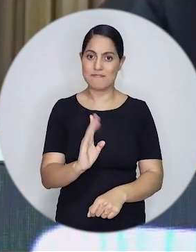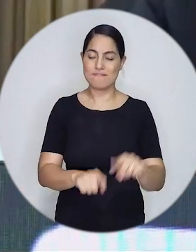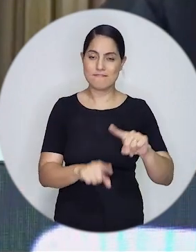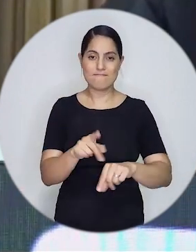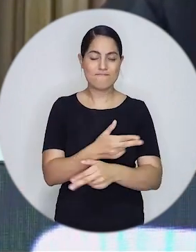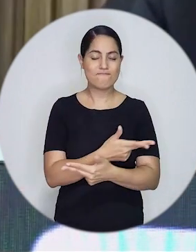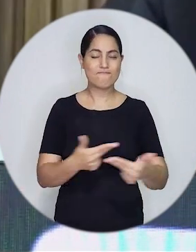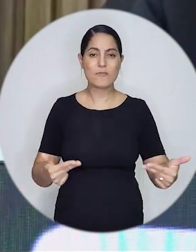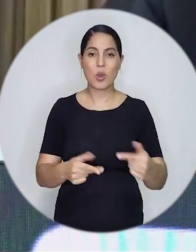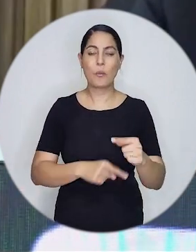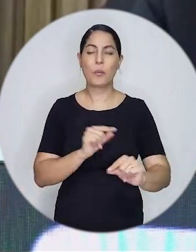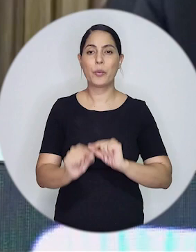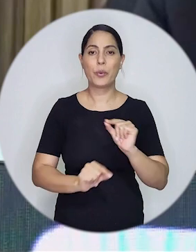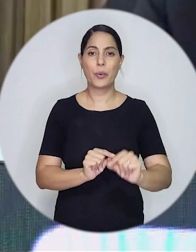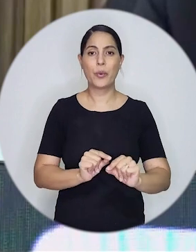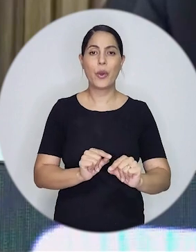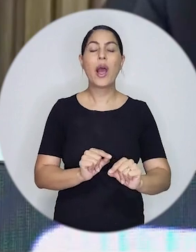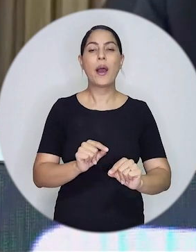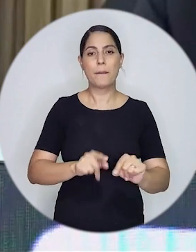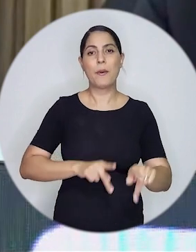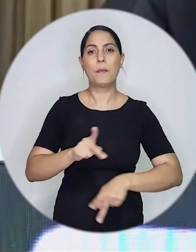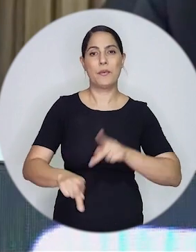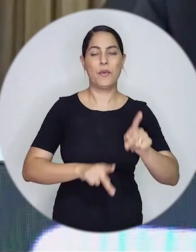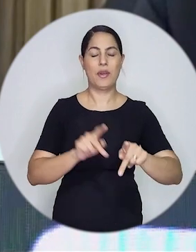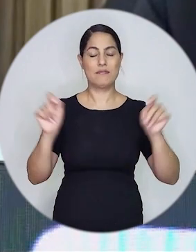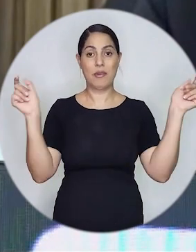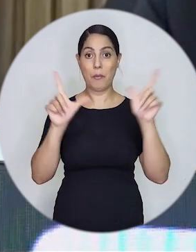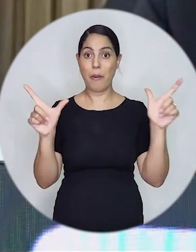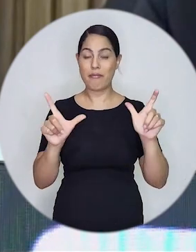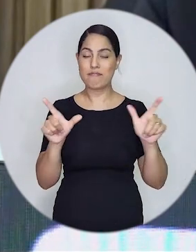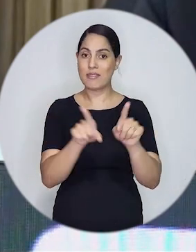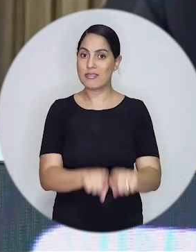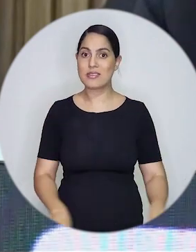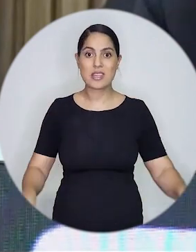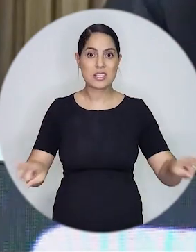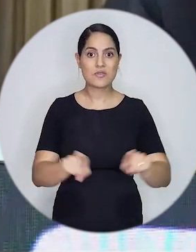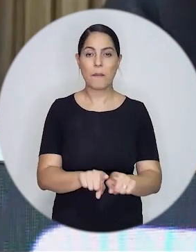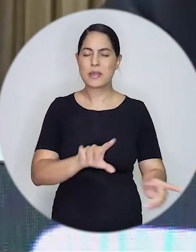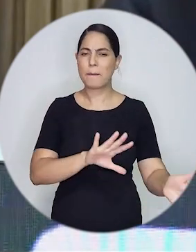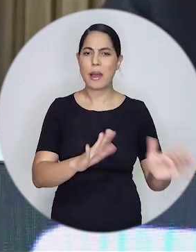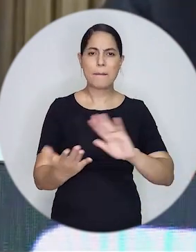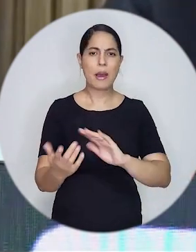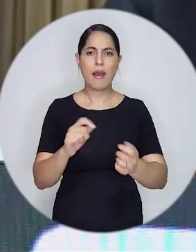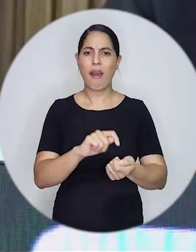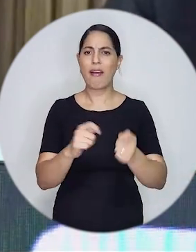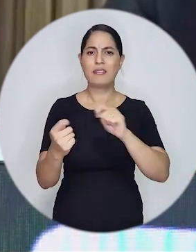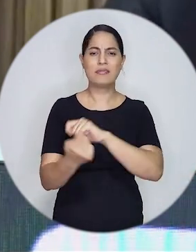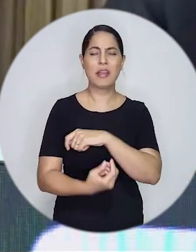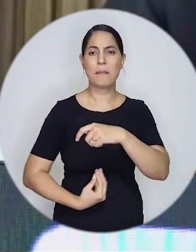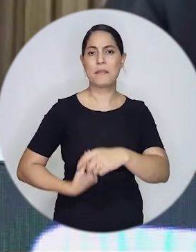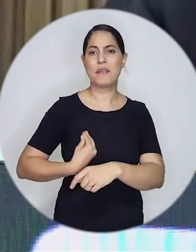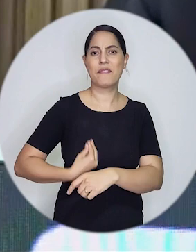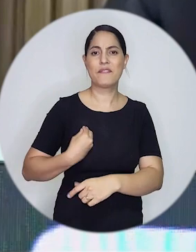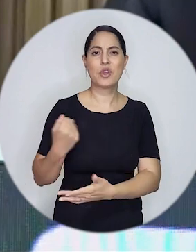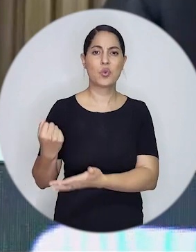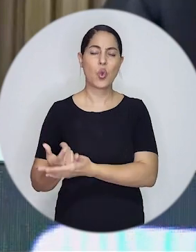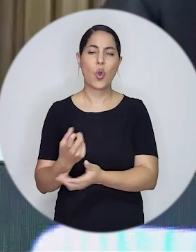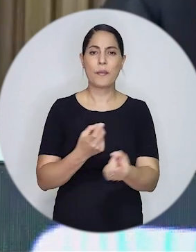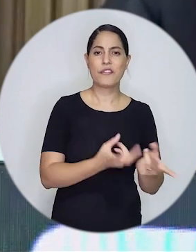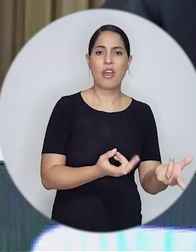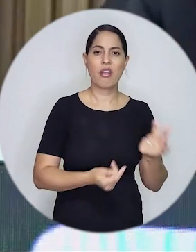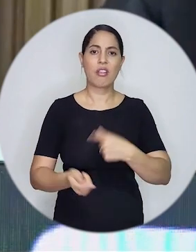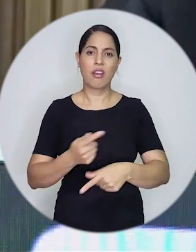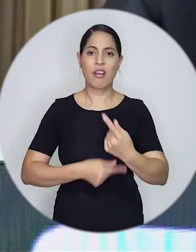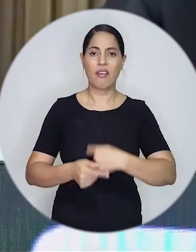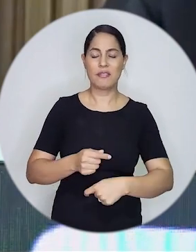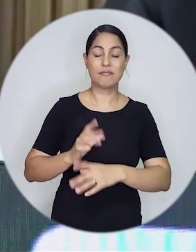e internacional, cada vez mais com uma sociedade atenta e em constante transformação e mutação do seu modo